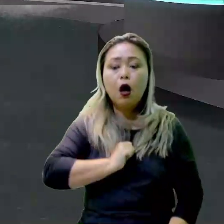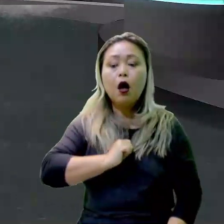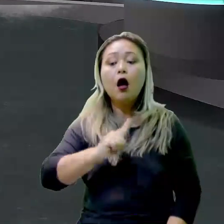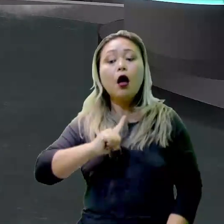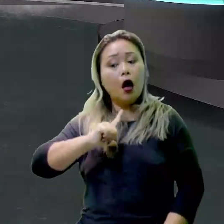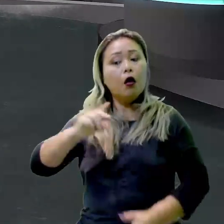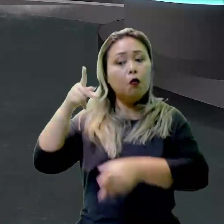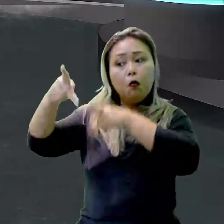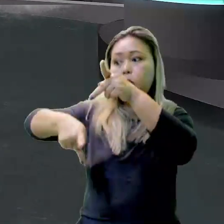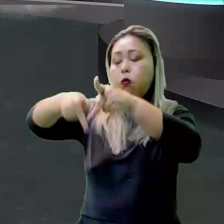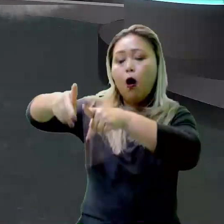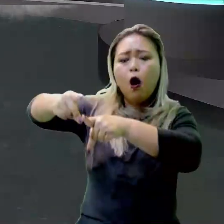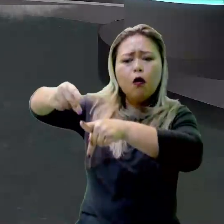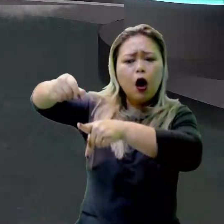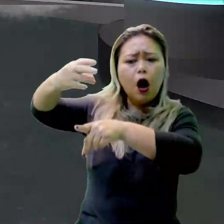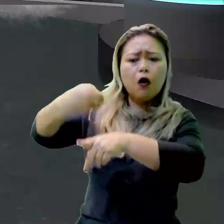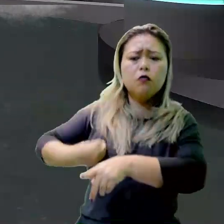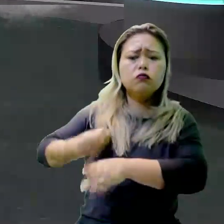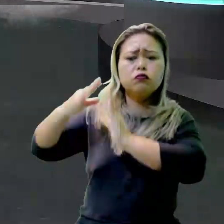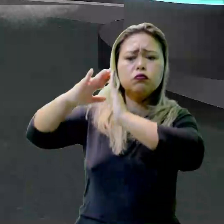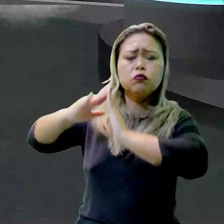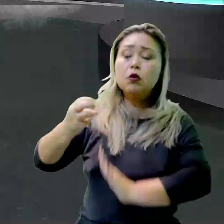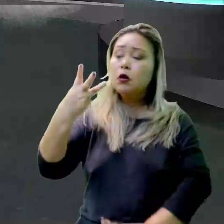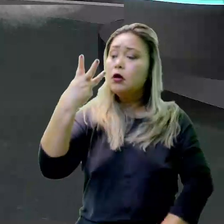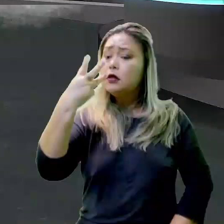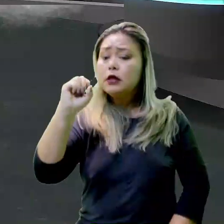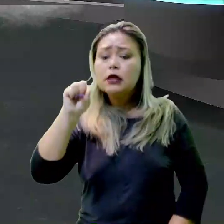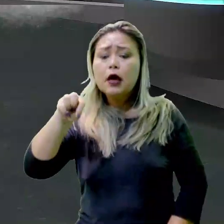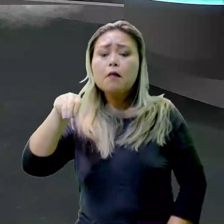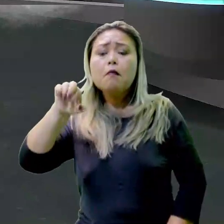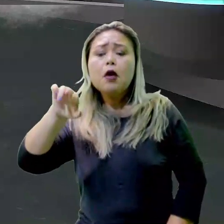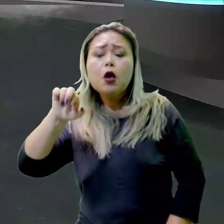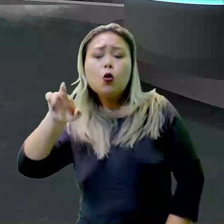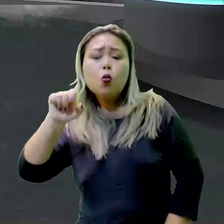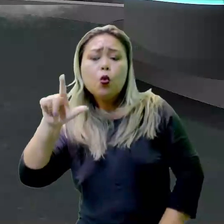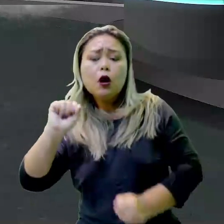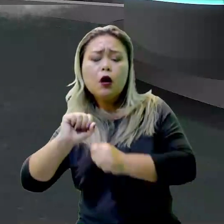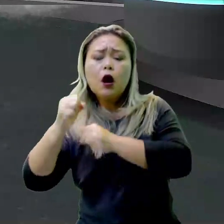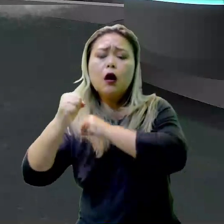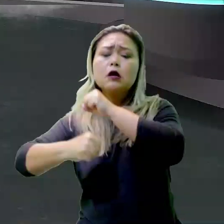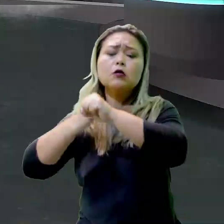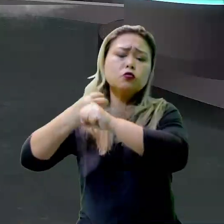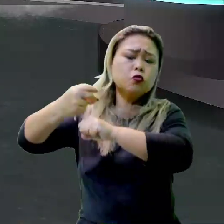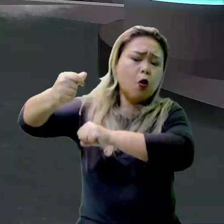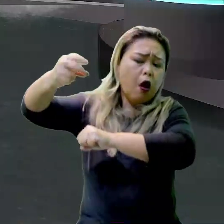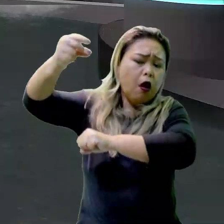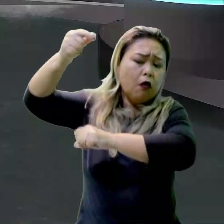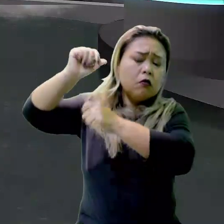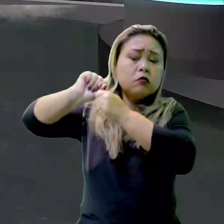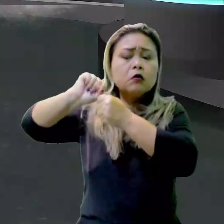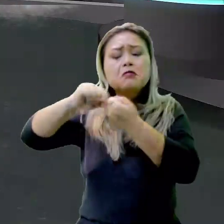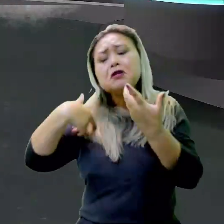povos que viveram aí mais ou menos há 30 mil anos atrás. Ou seja, são hipóteses, há confirmações de